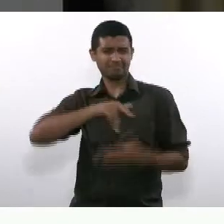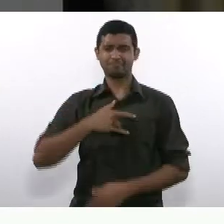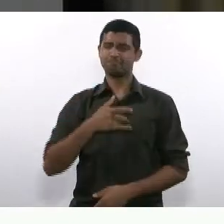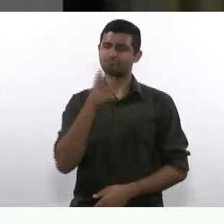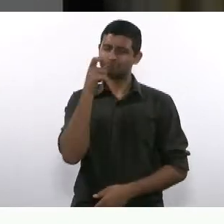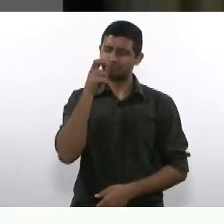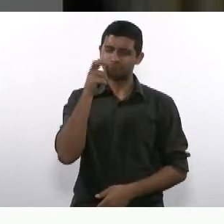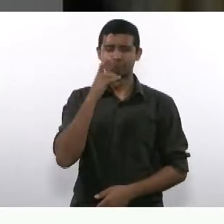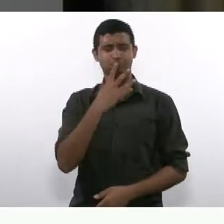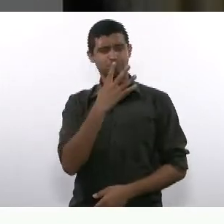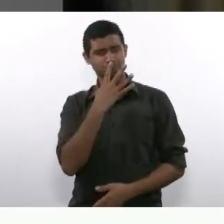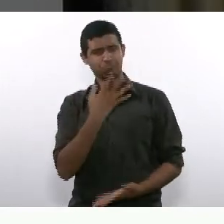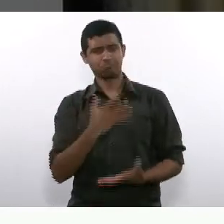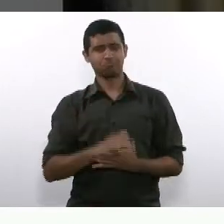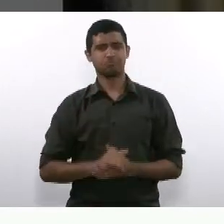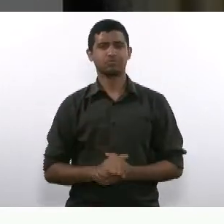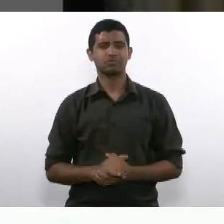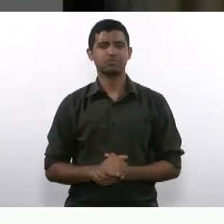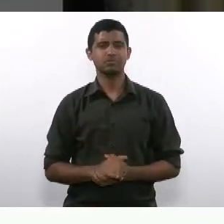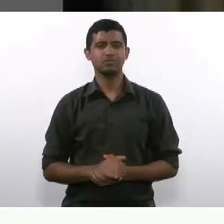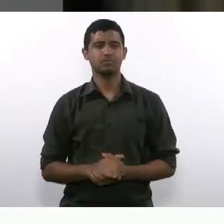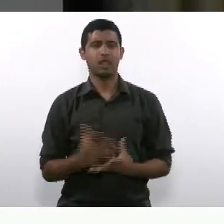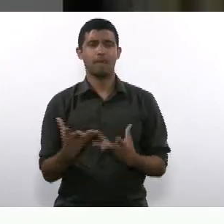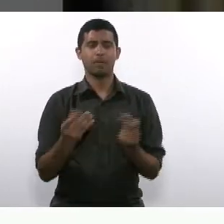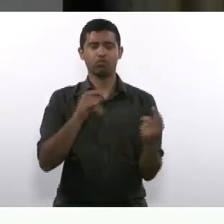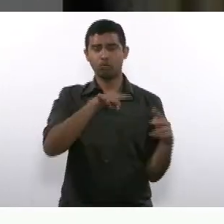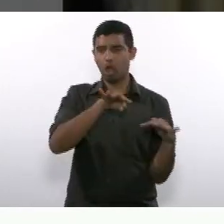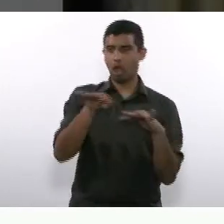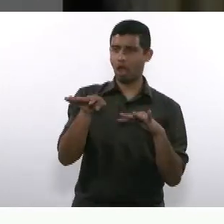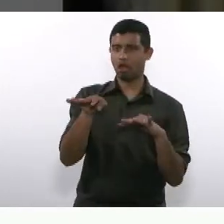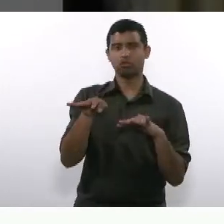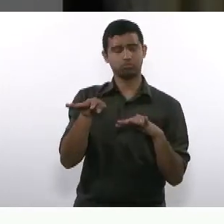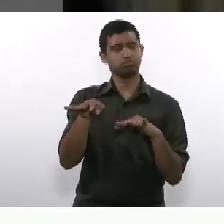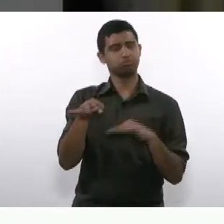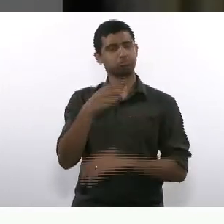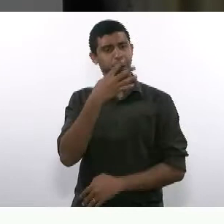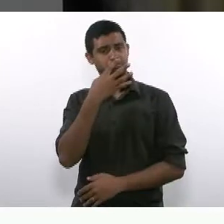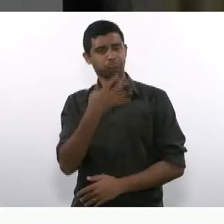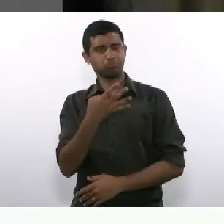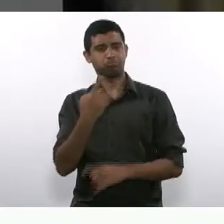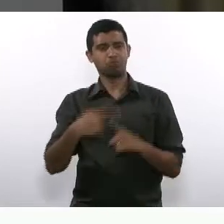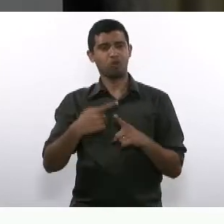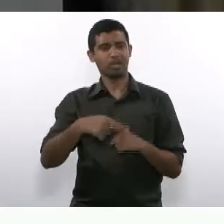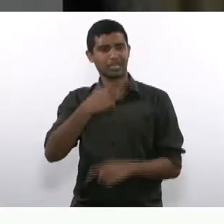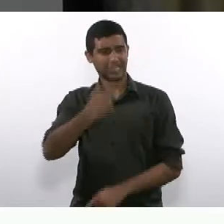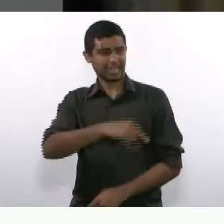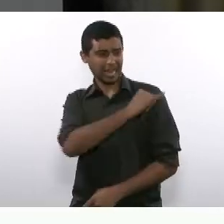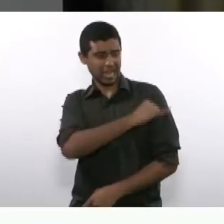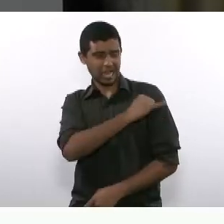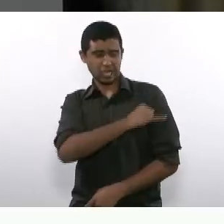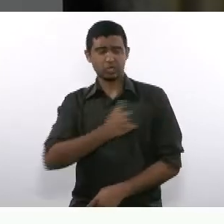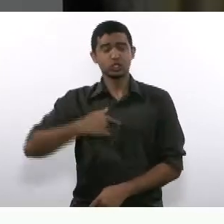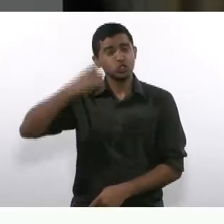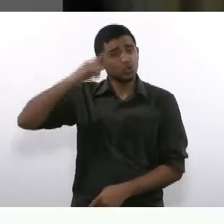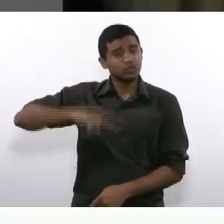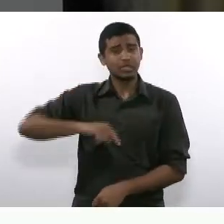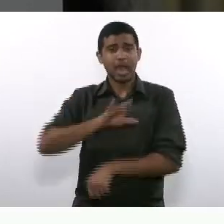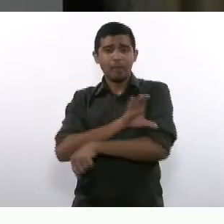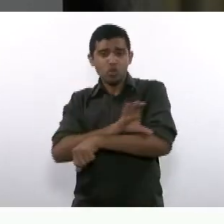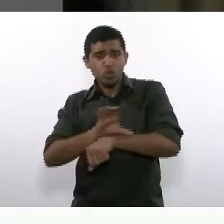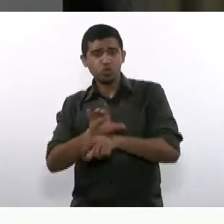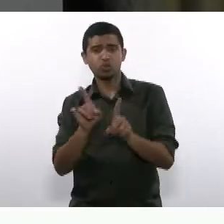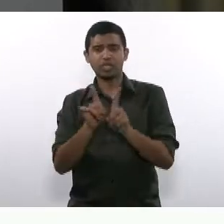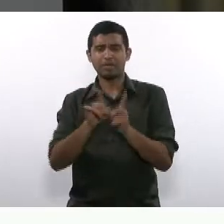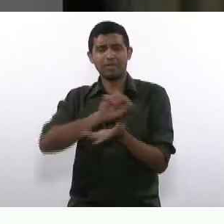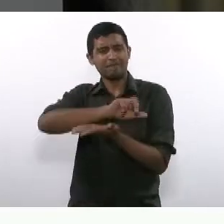ponto alto, porque, na verdade, nem o próprio Estado do Rio de Janeiro conhece o que ele tem em termos de cultura, em termos de atrações. Então,